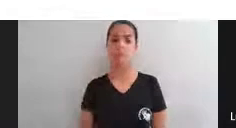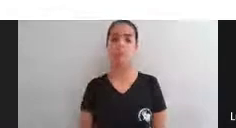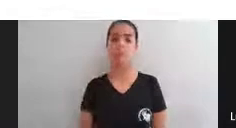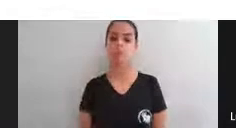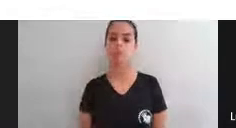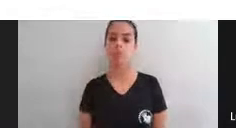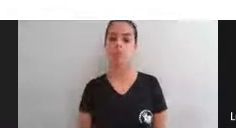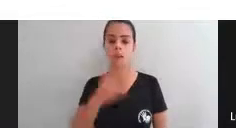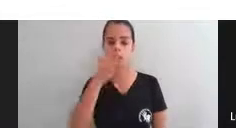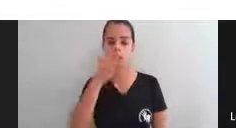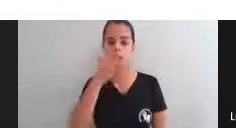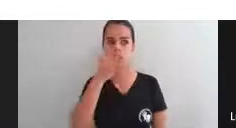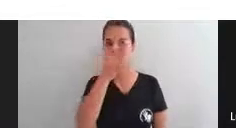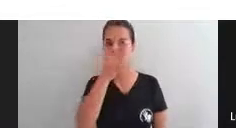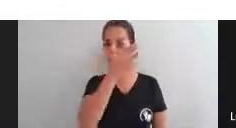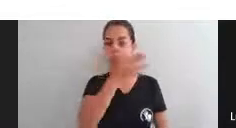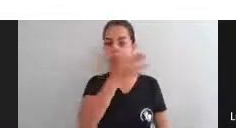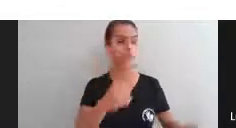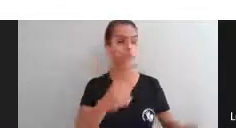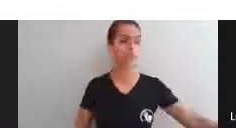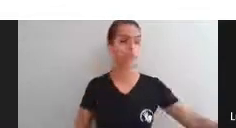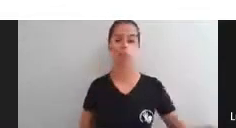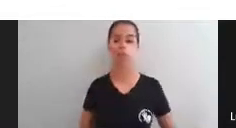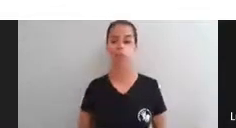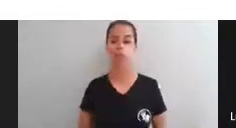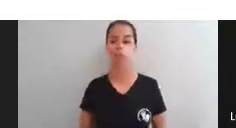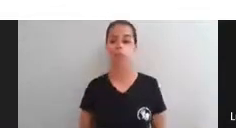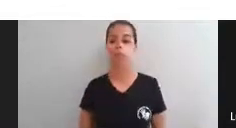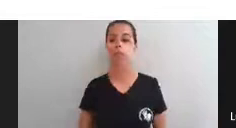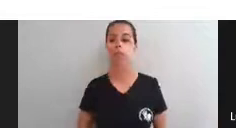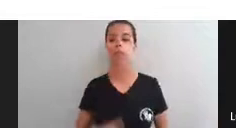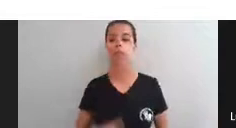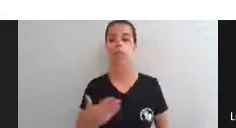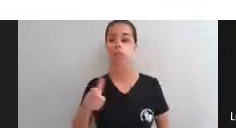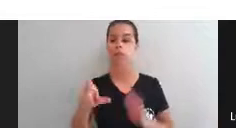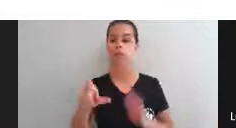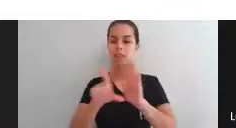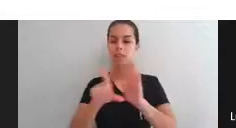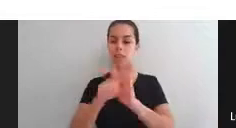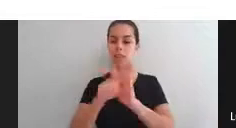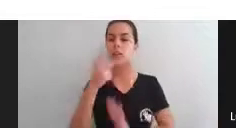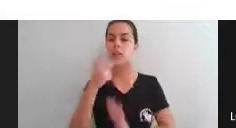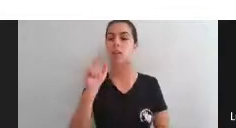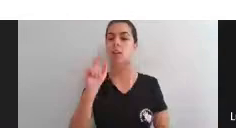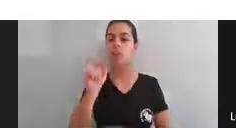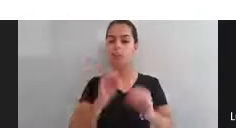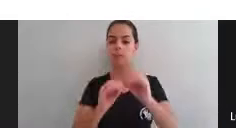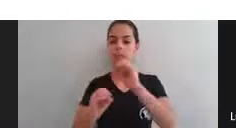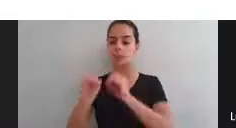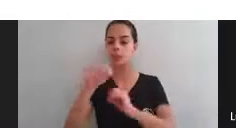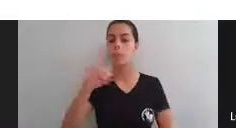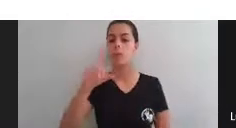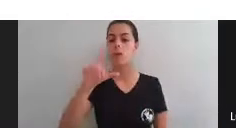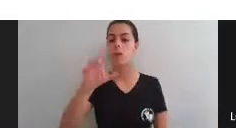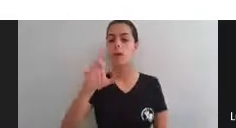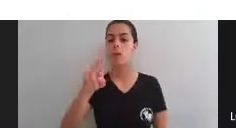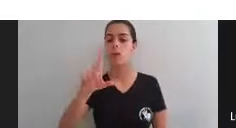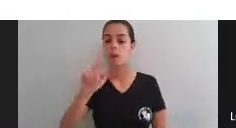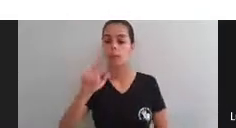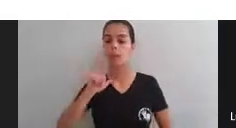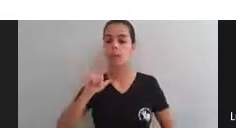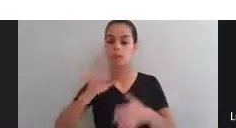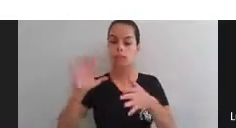Então, basicamente, o que essa segunda lei diz é que a gente não pode converter totalmente o movimento das moléculas associado à energia